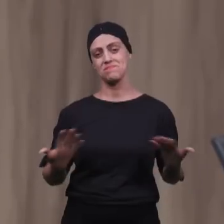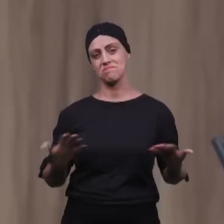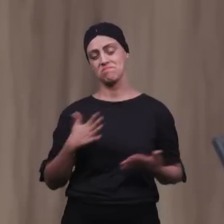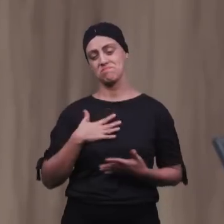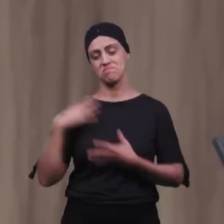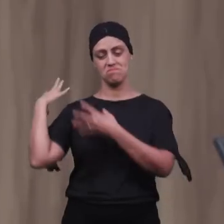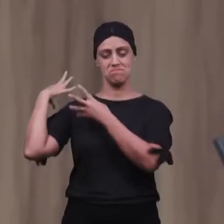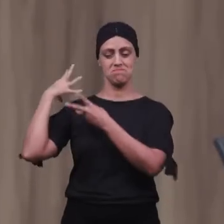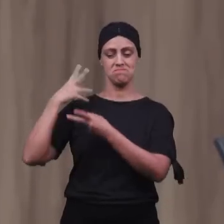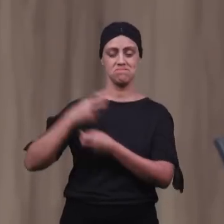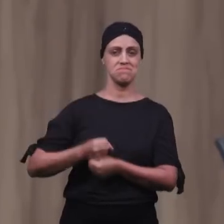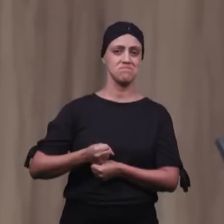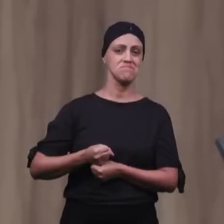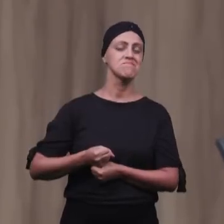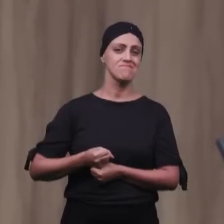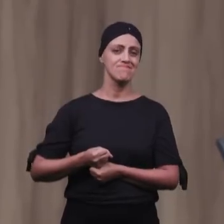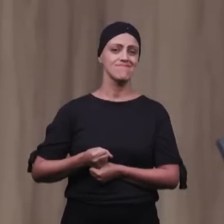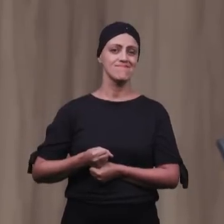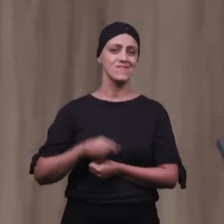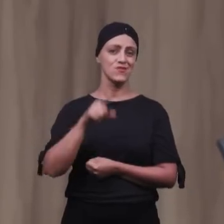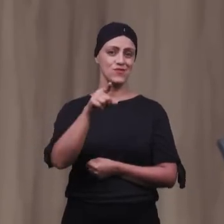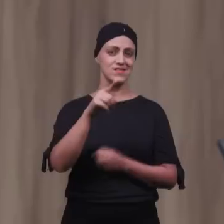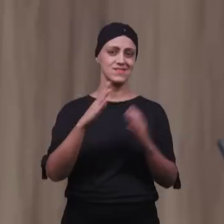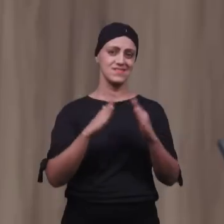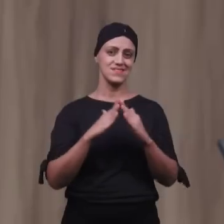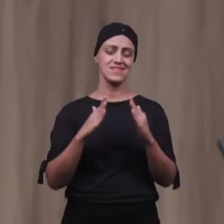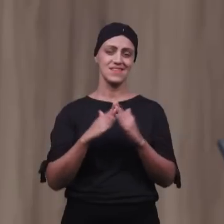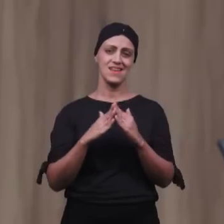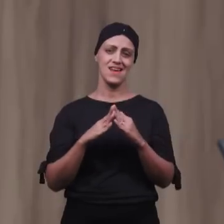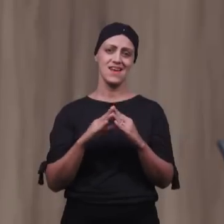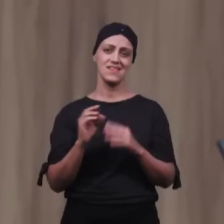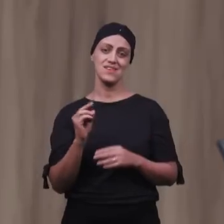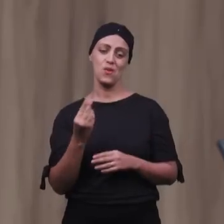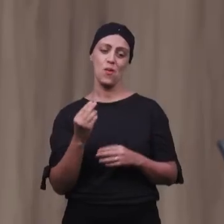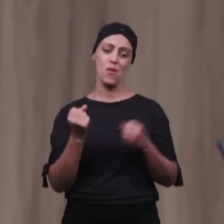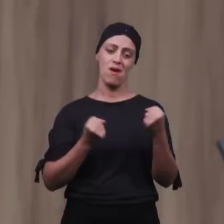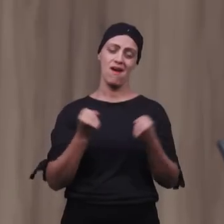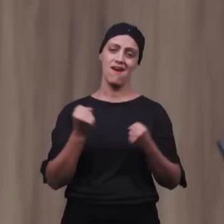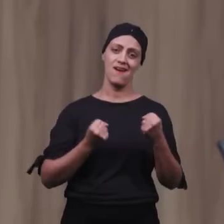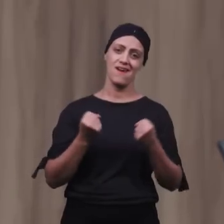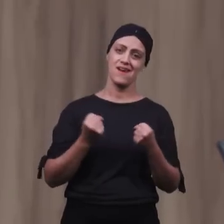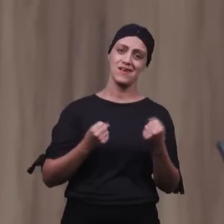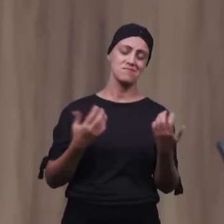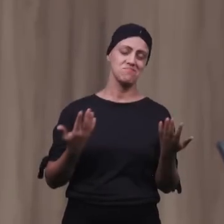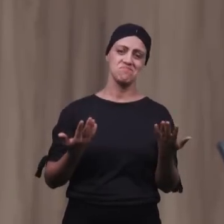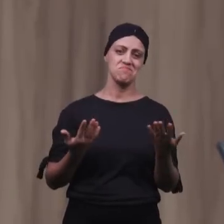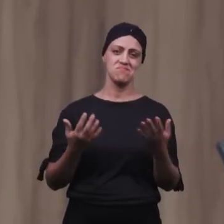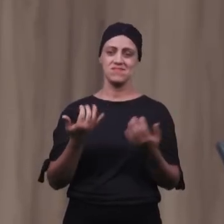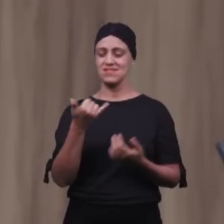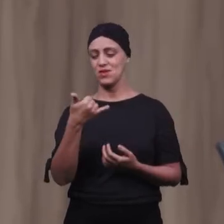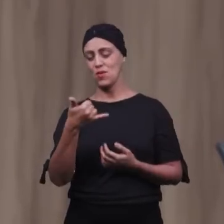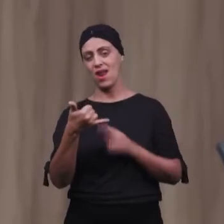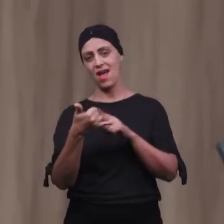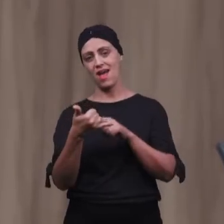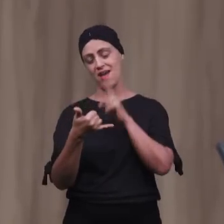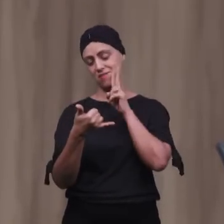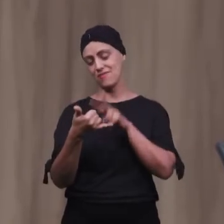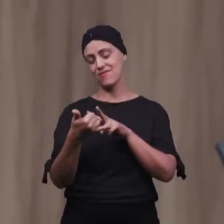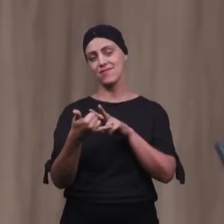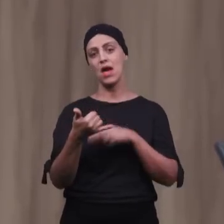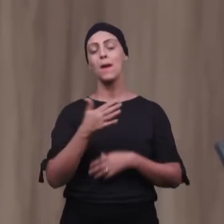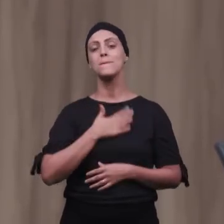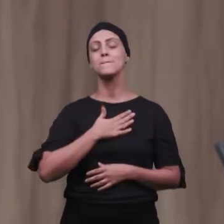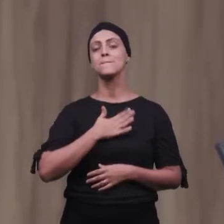você que está em casa ou dentro do carro assistindo, né, pelo celular, né? A minha história